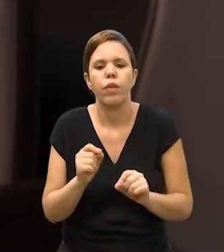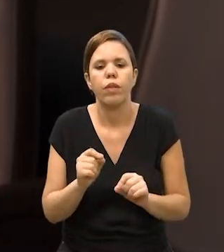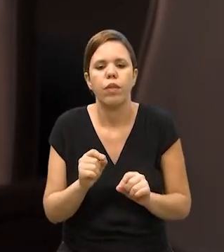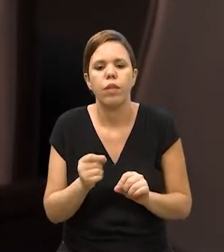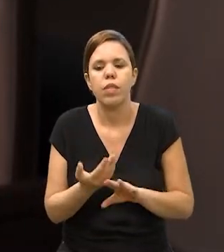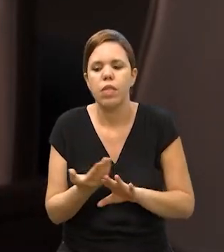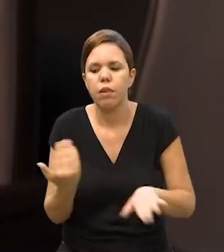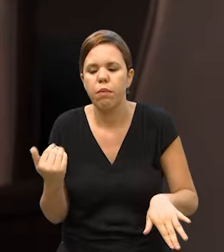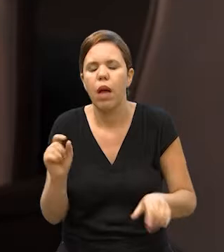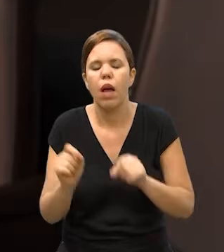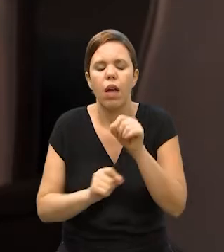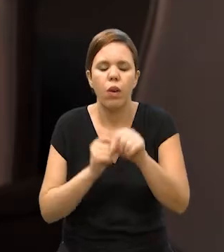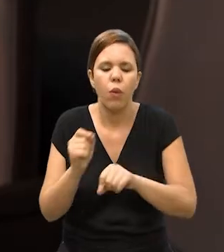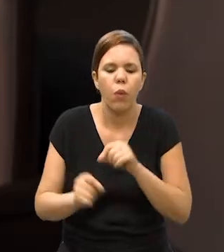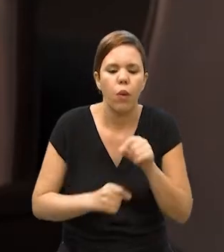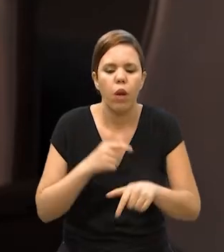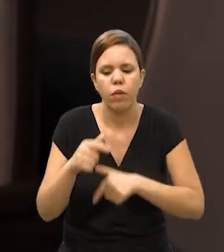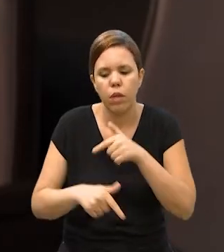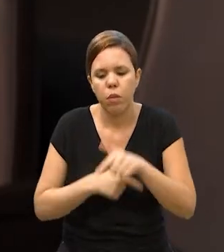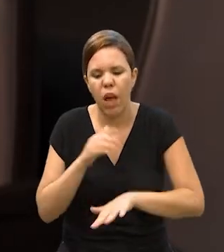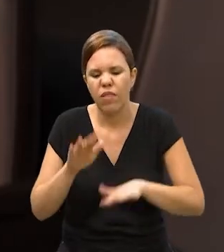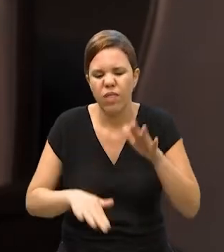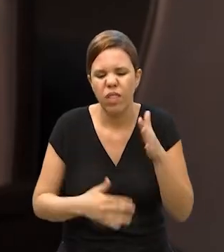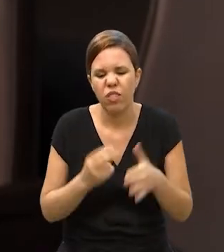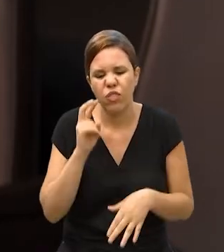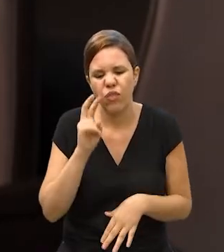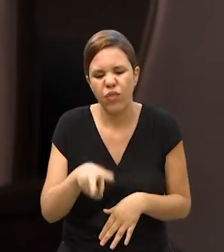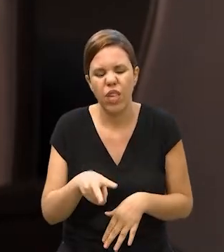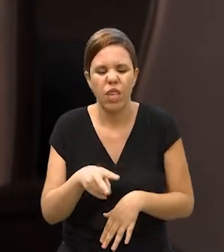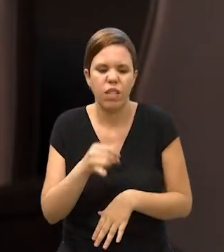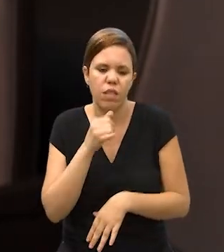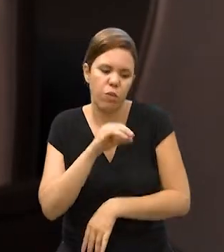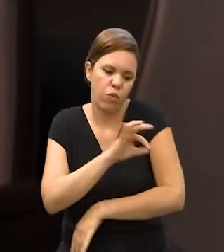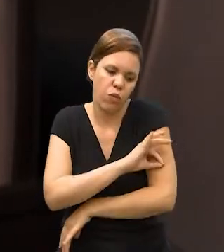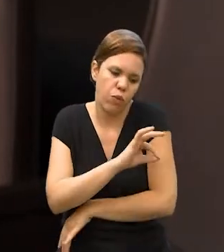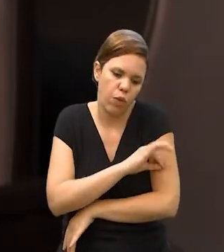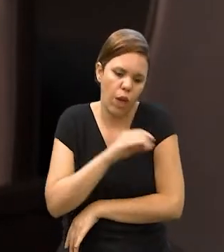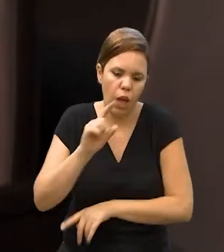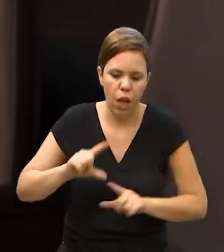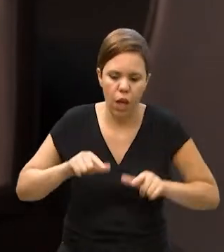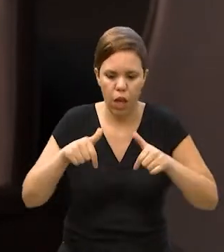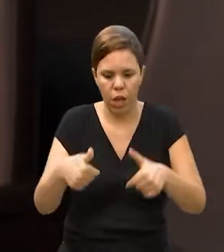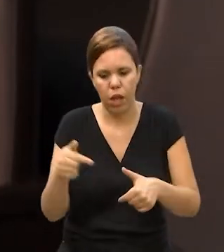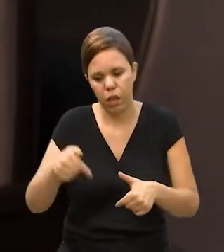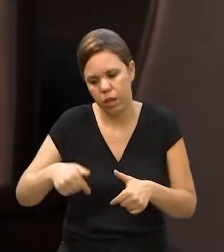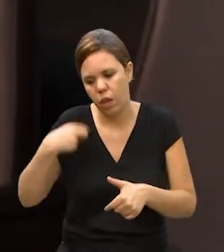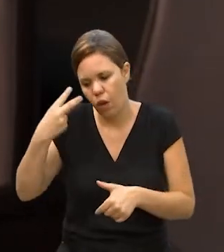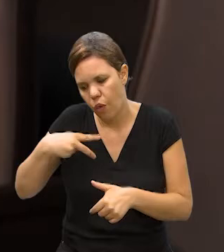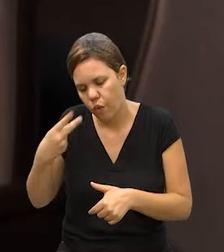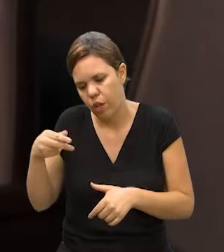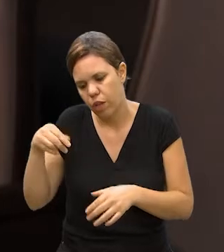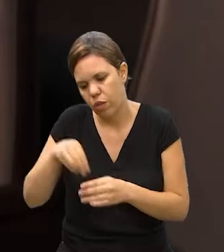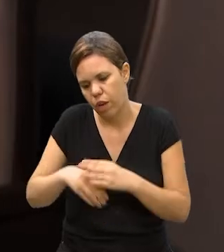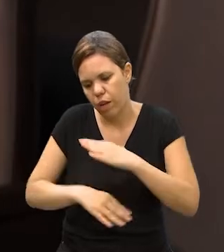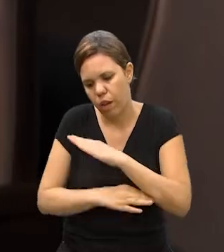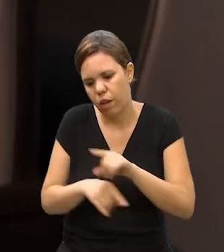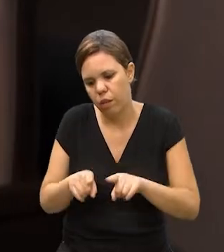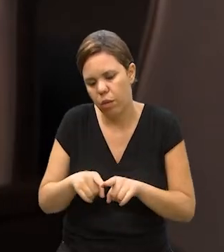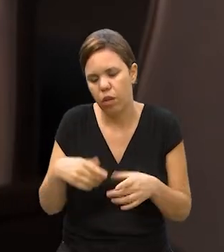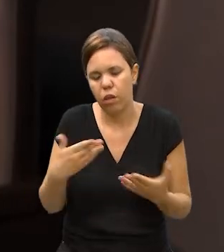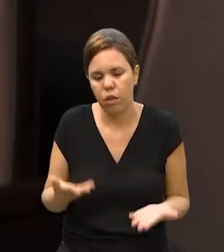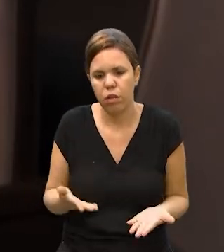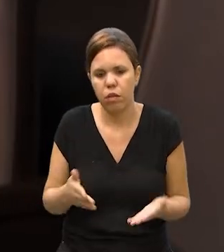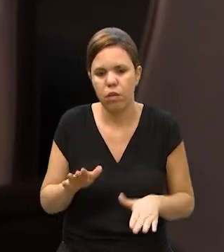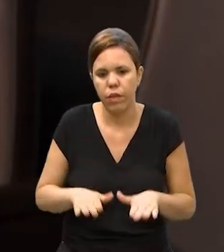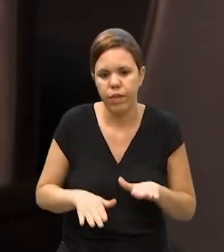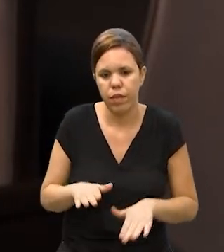gente vê bastante interferência do Poder Executivo aqui na atuação de alguns parlamentares. Deve